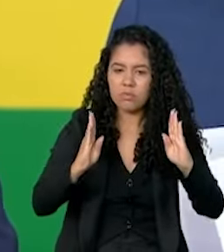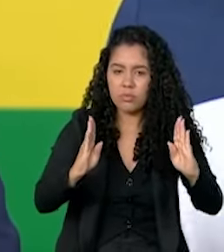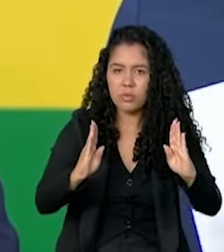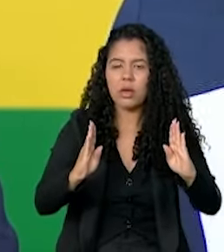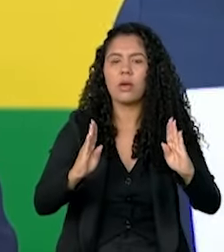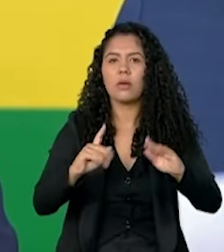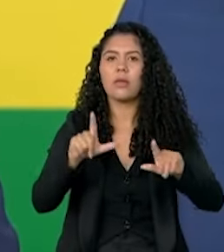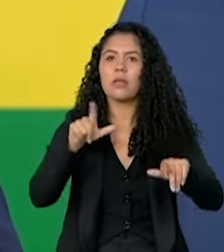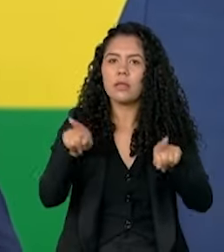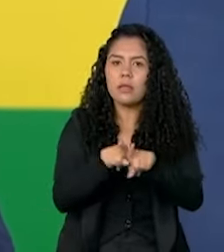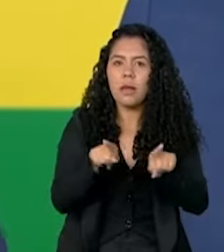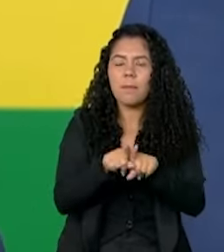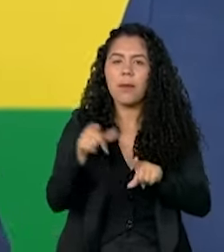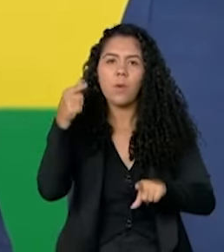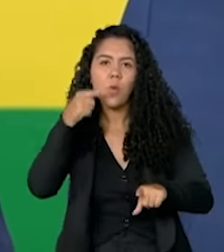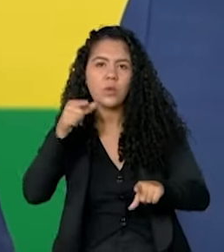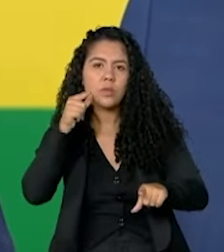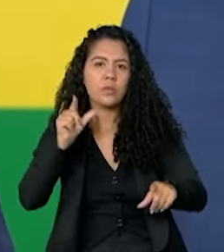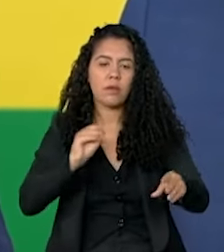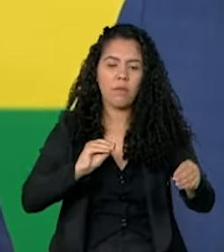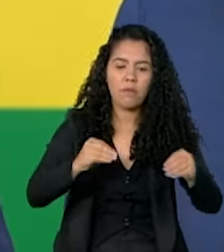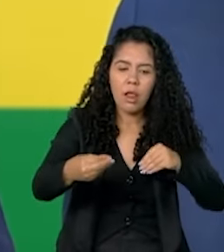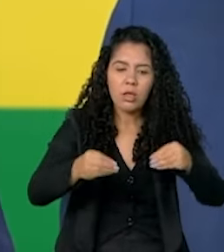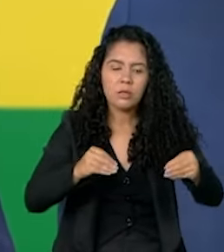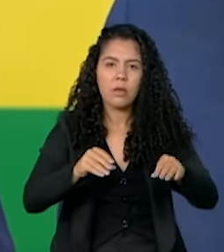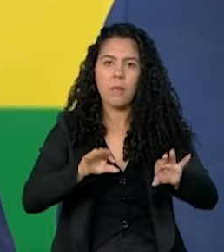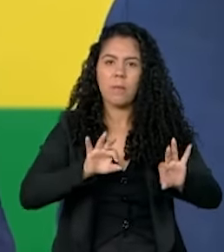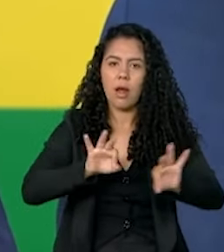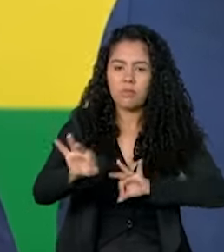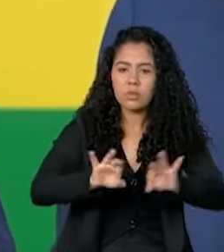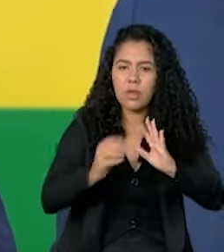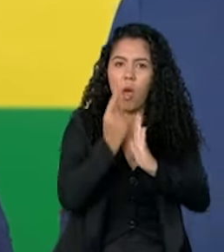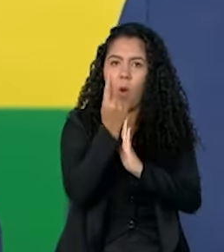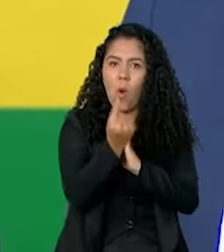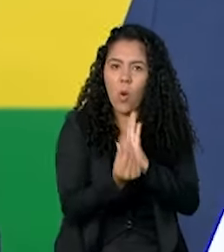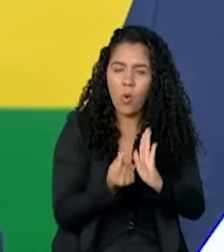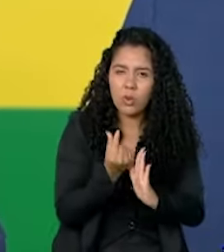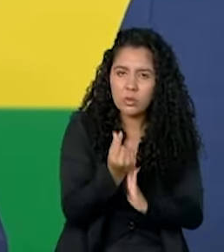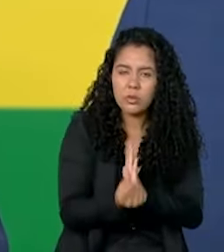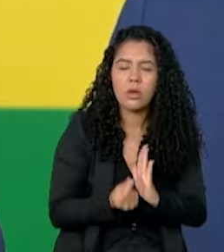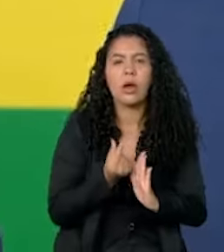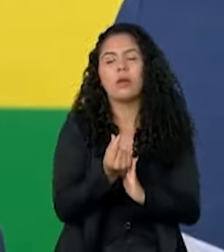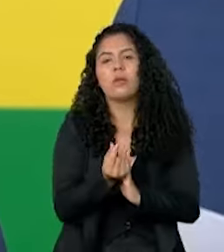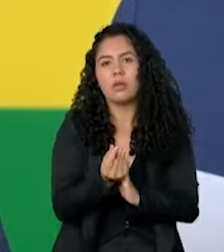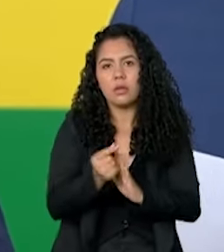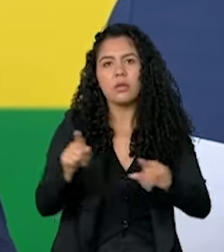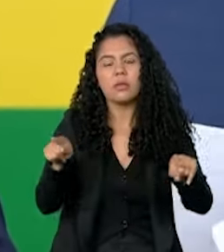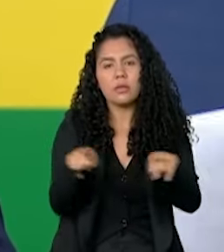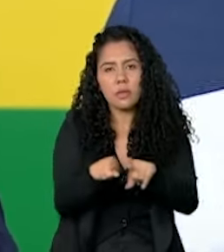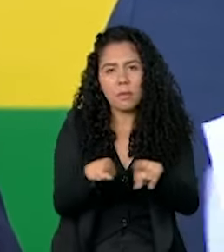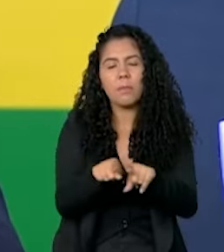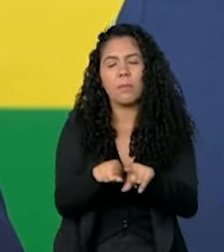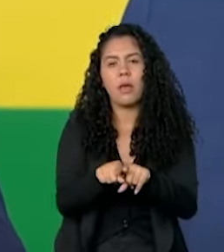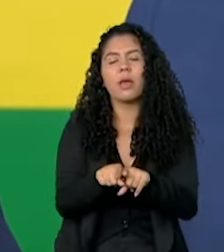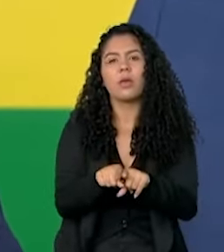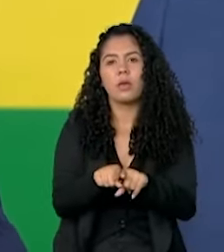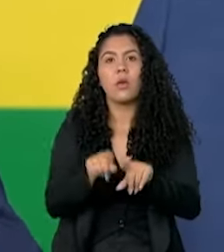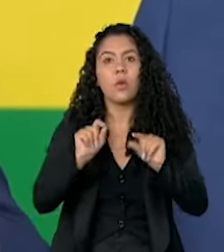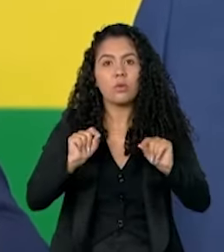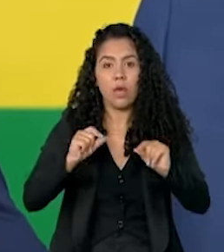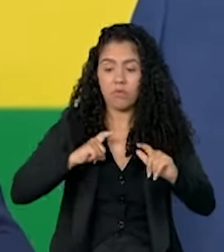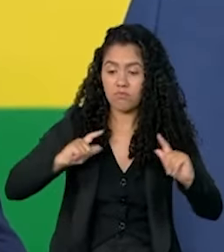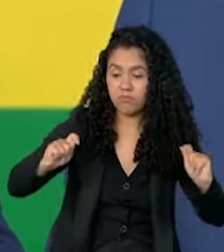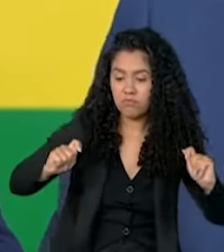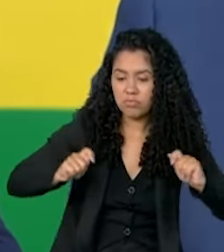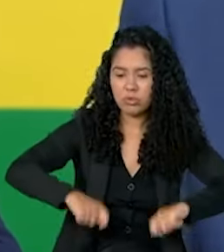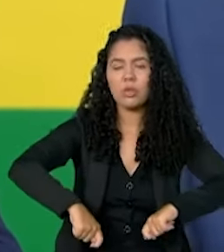para o planejamento, elaborar a peça orçamentária com mais previsibilidade e com a possibilidade